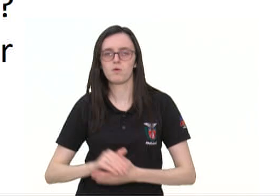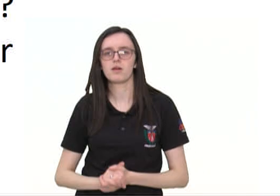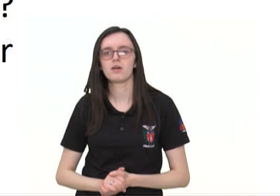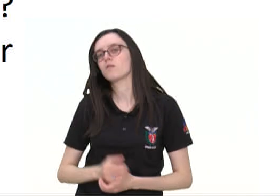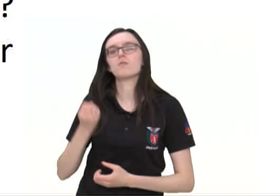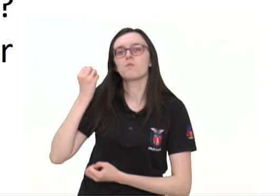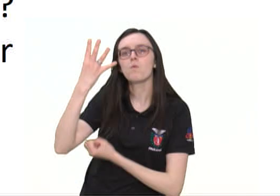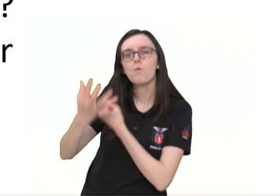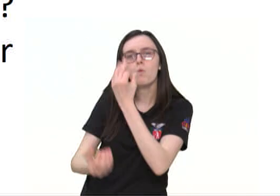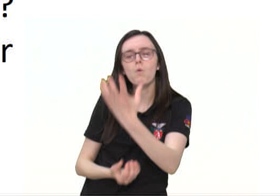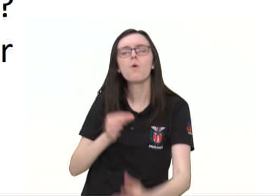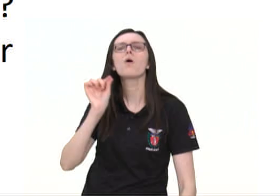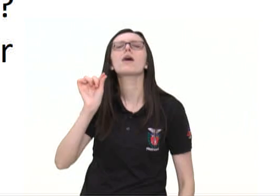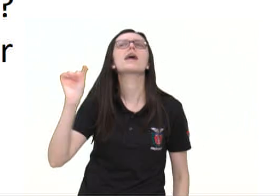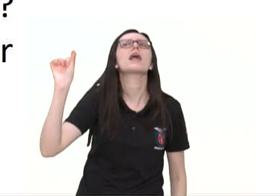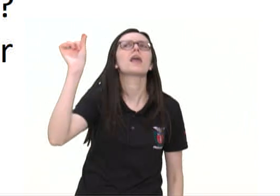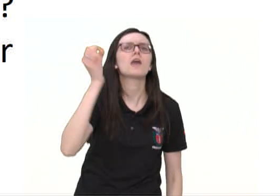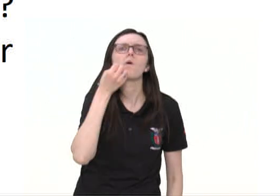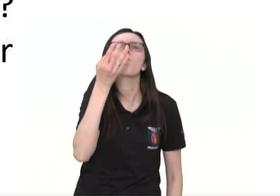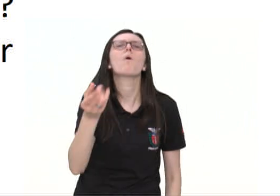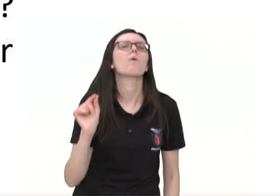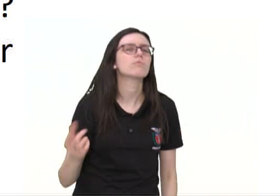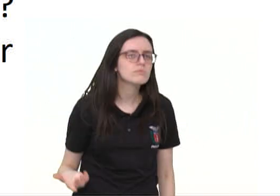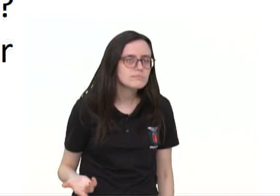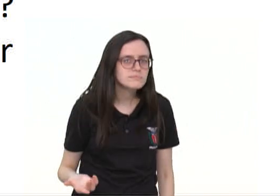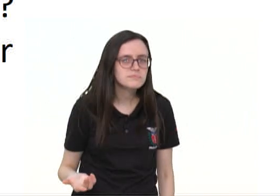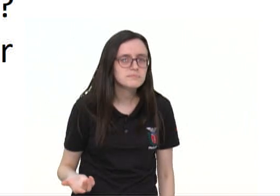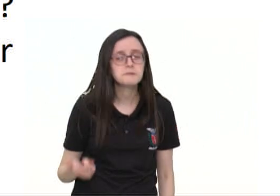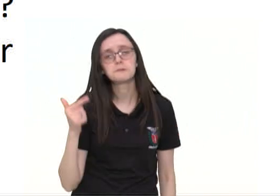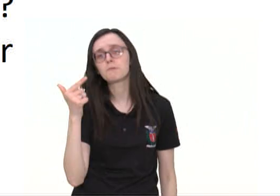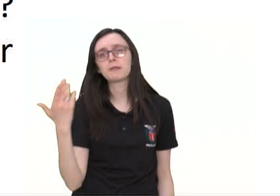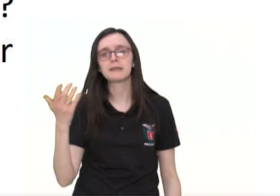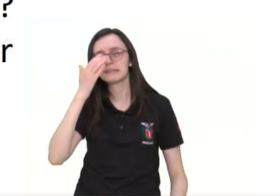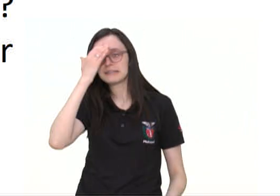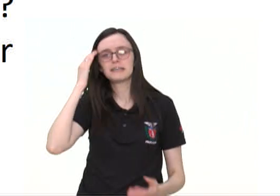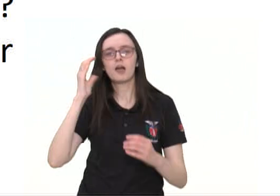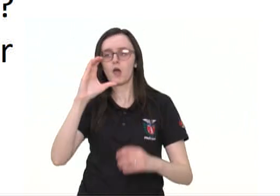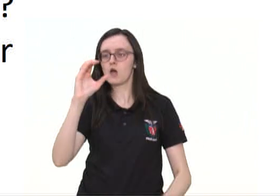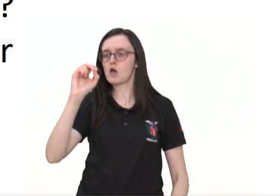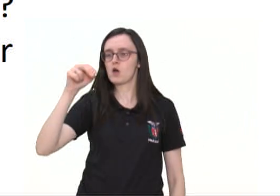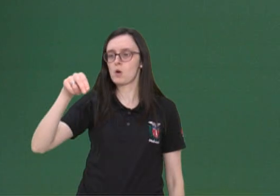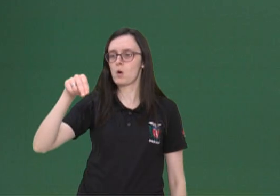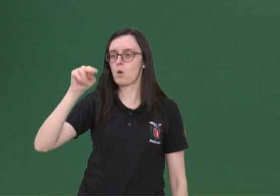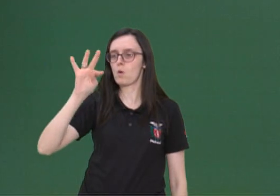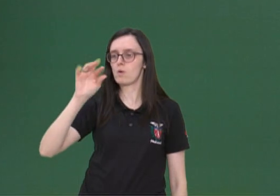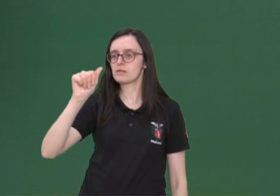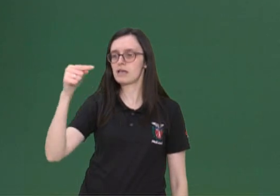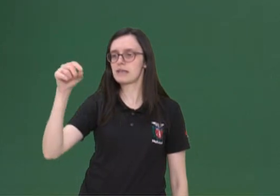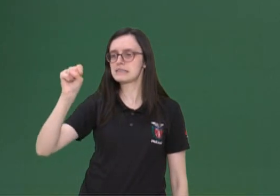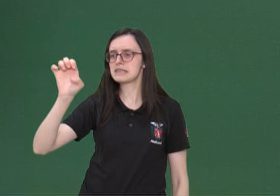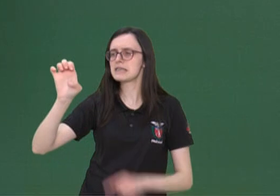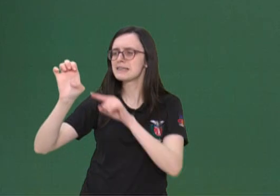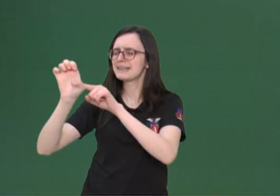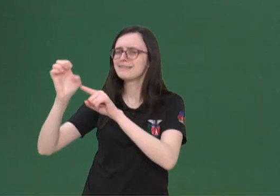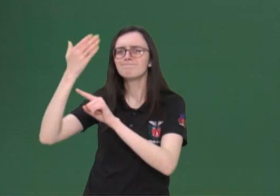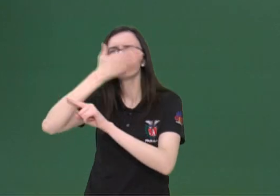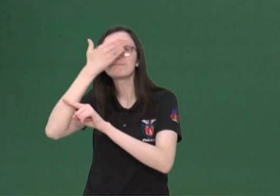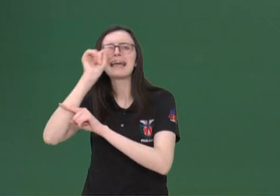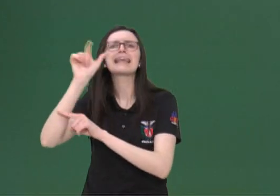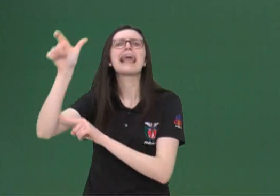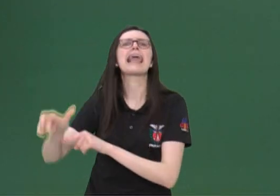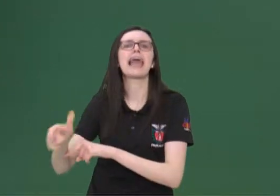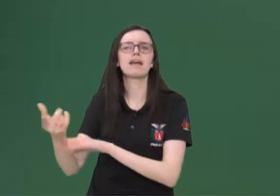conta-se. Quem que conta? Não há alguém determinado ali, ok? Então, nesta